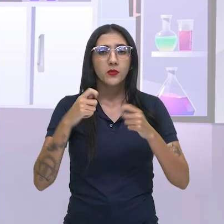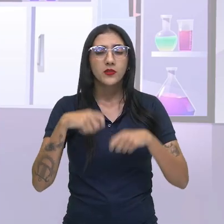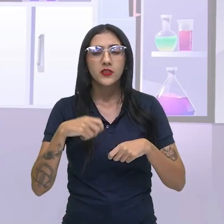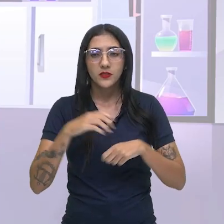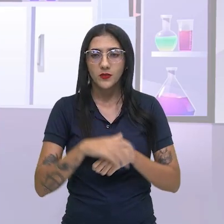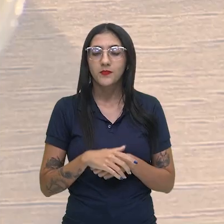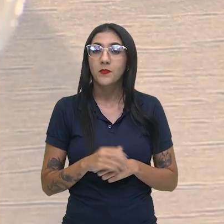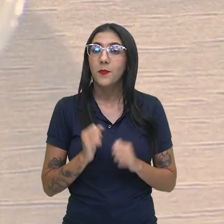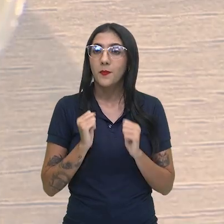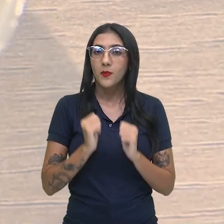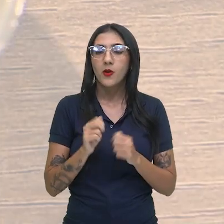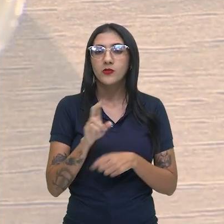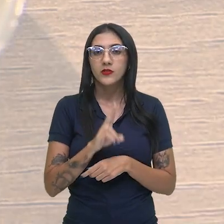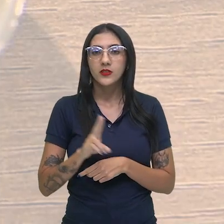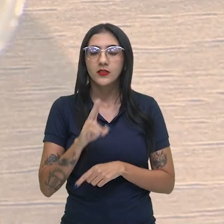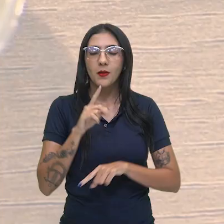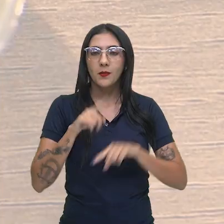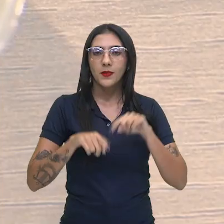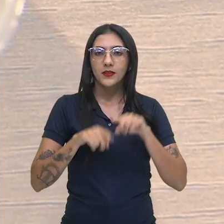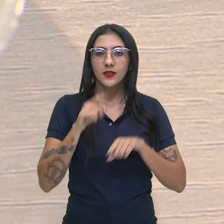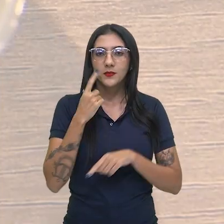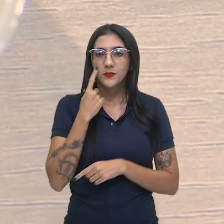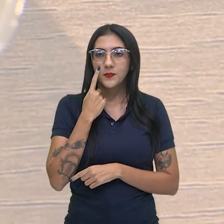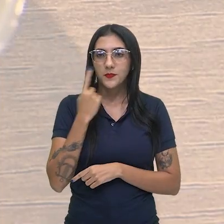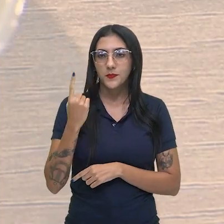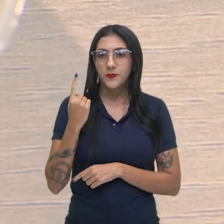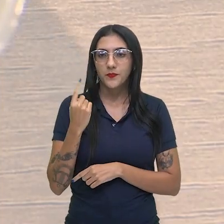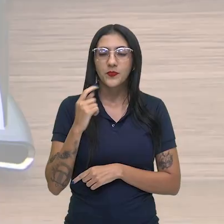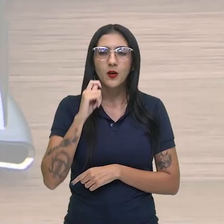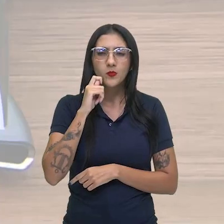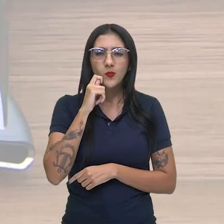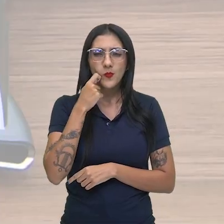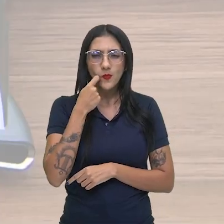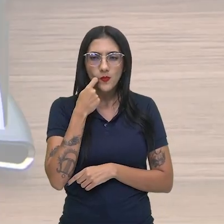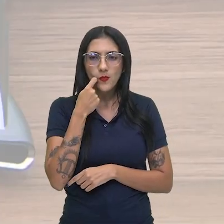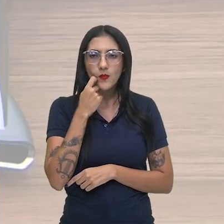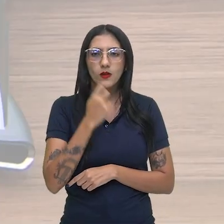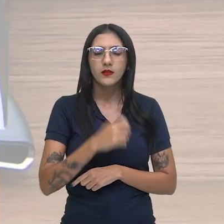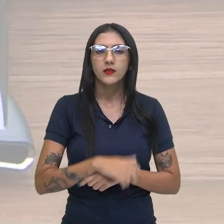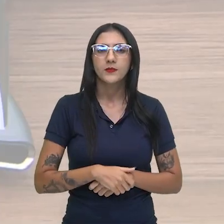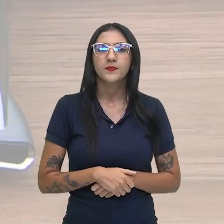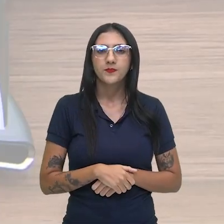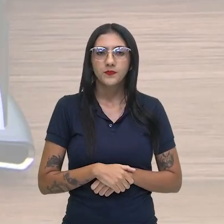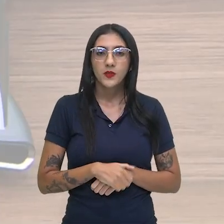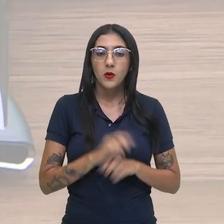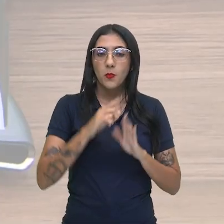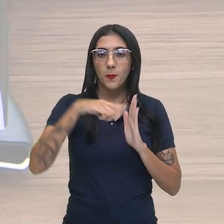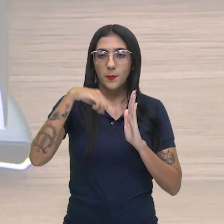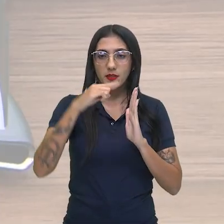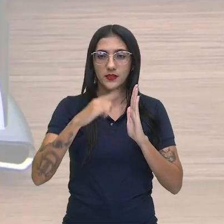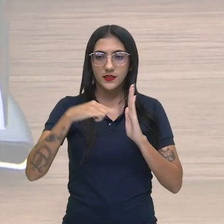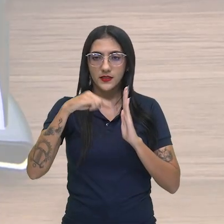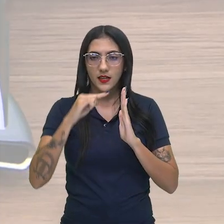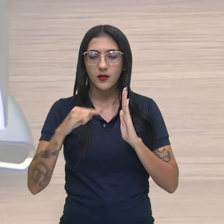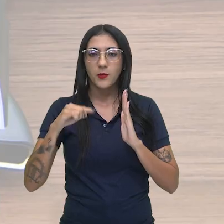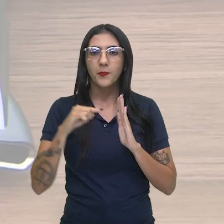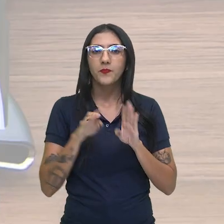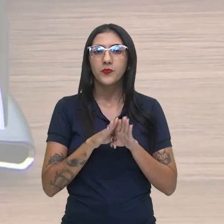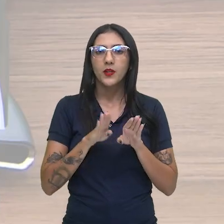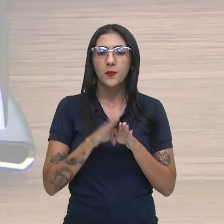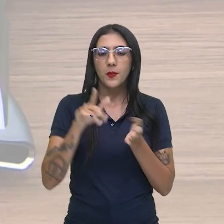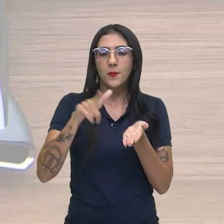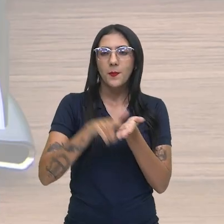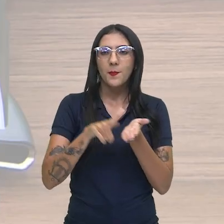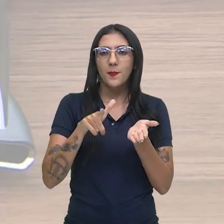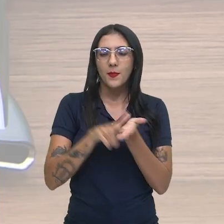vamos utilizar suco de limão, um pincel, uma